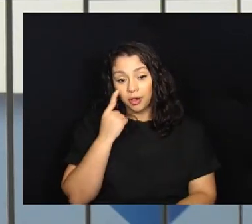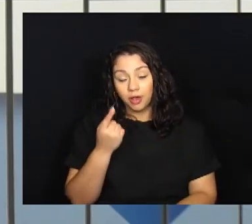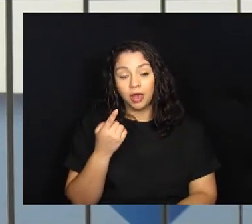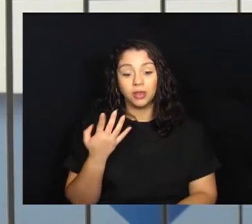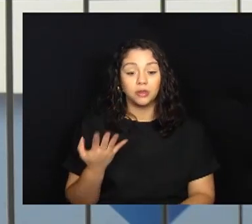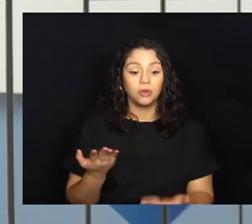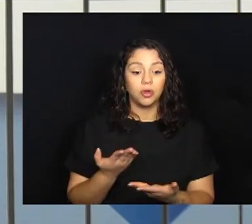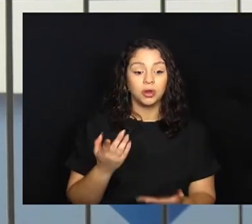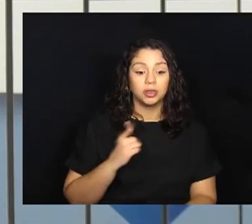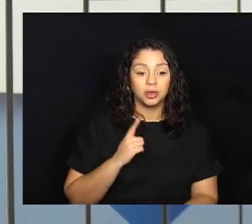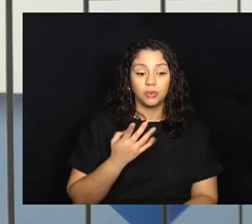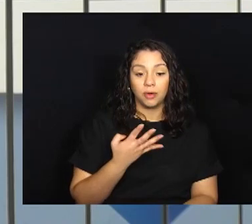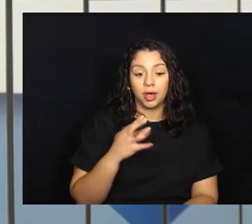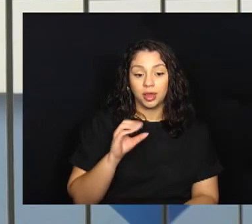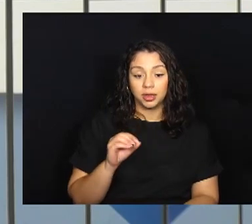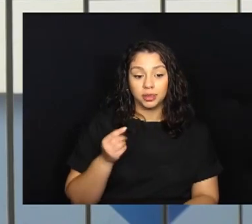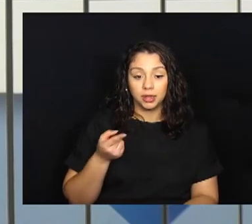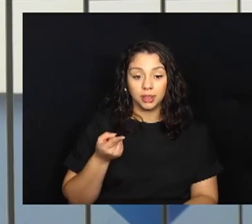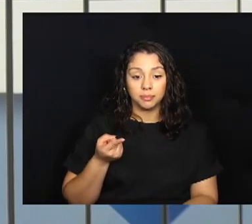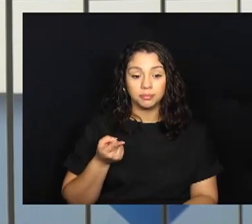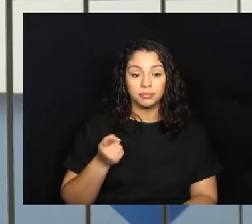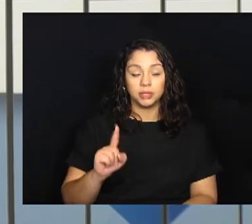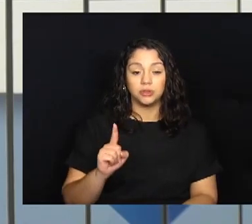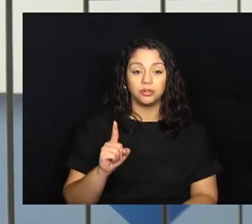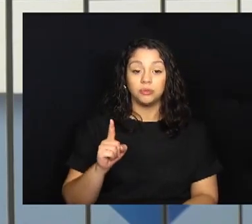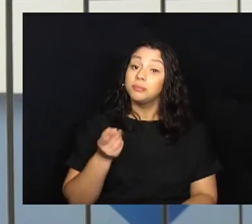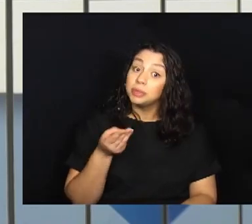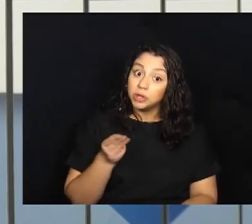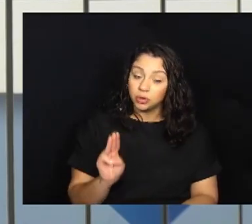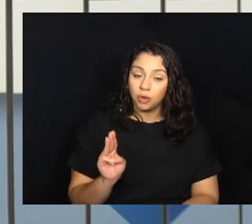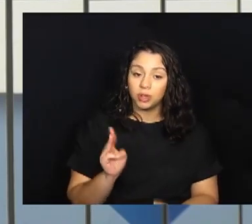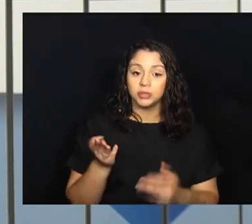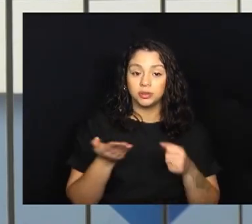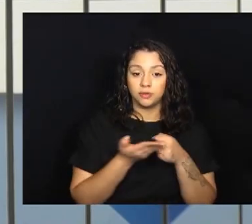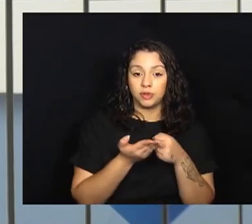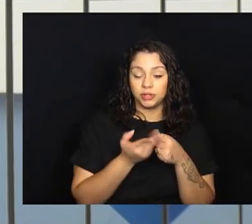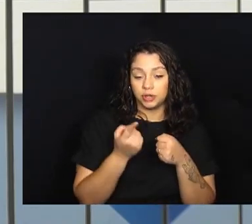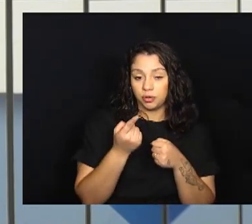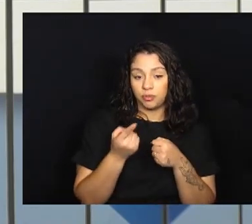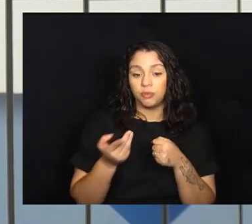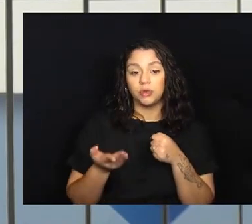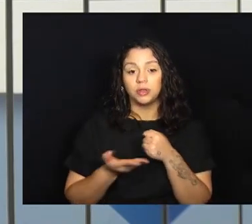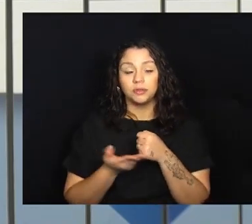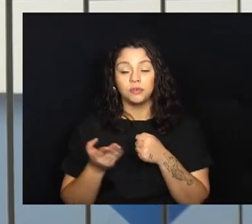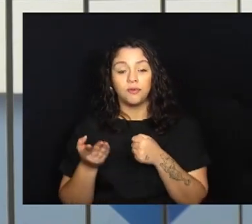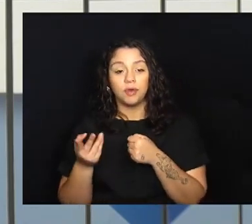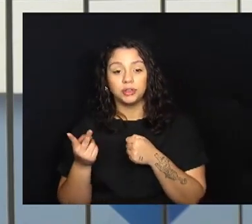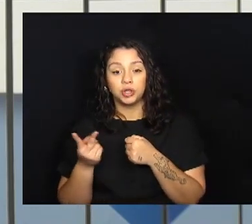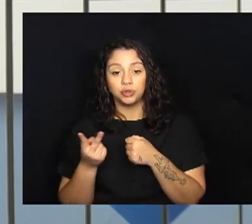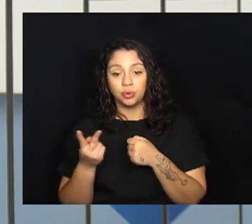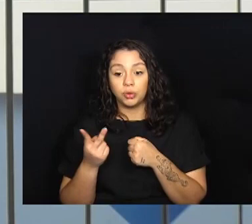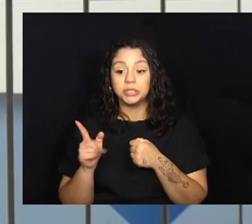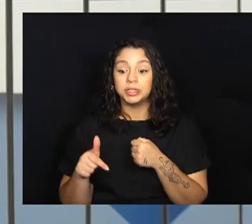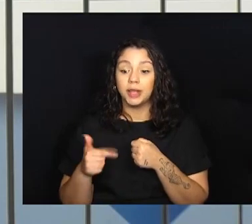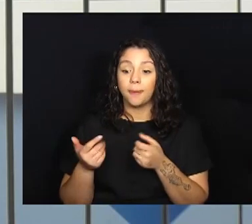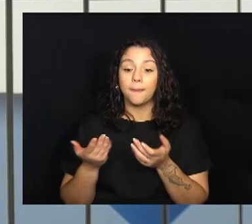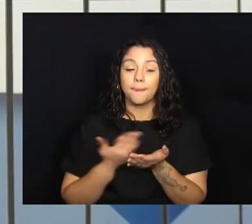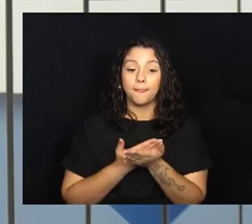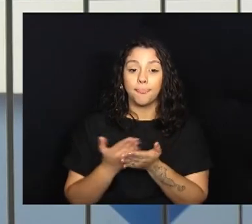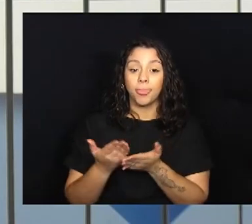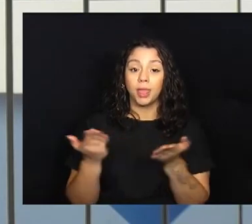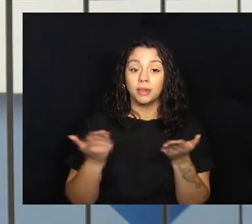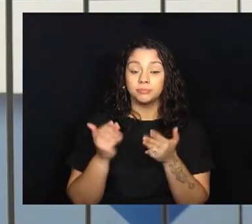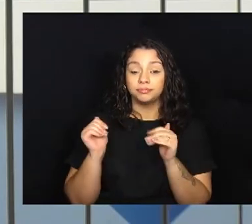milhões na faixa 1 e 30 milhões na faixa 2. A gente lembra que a faixa 1 do programa deve ser lançado